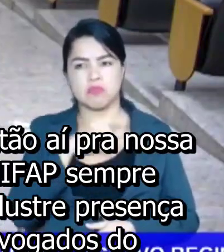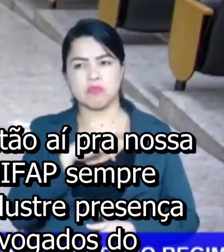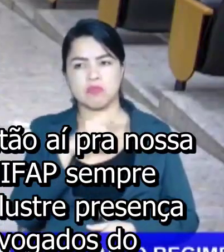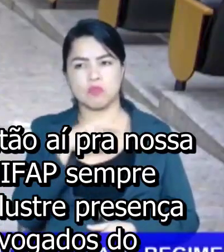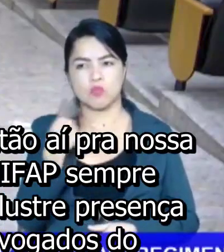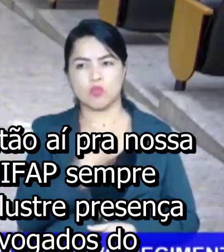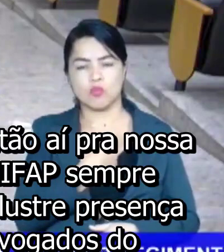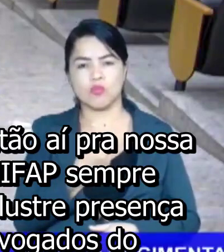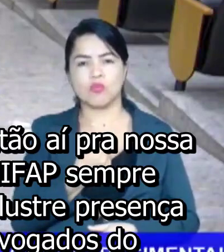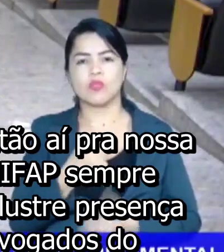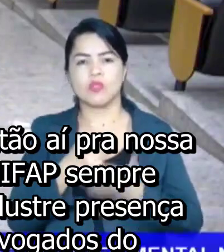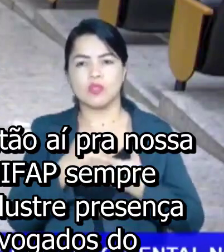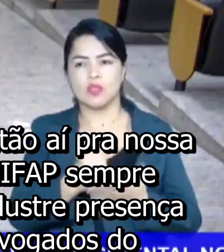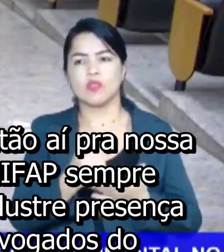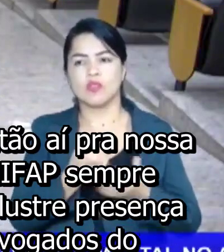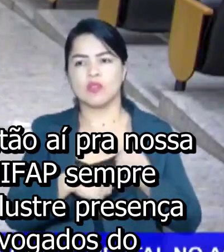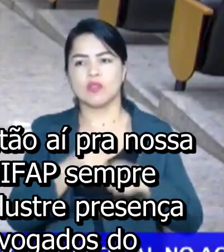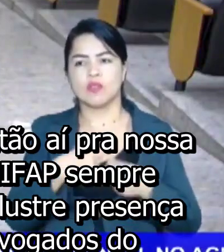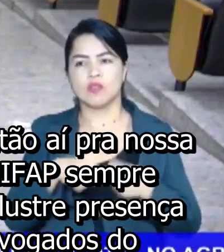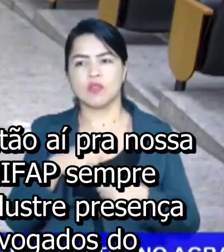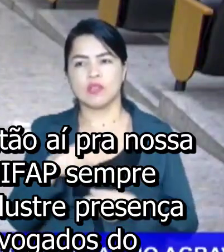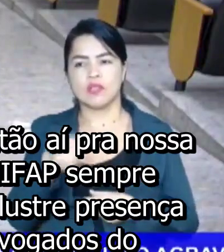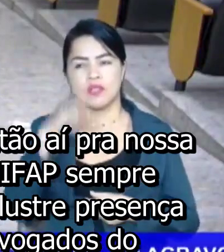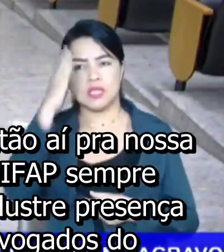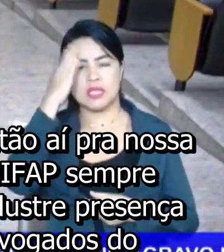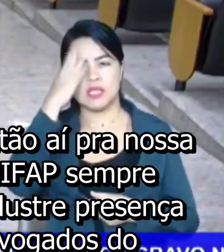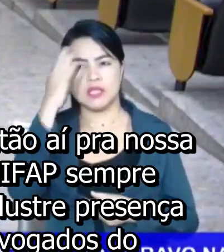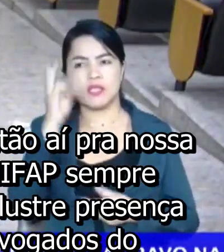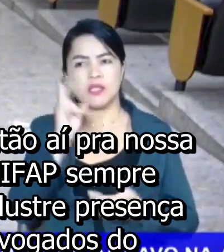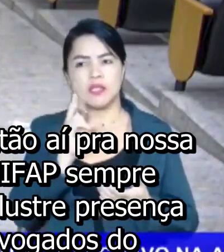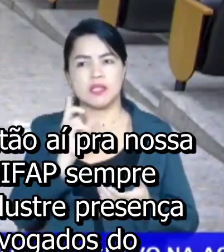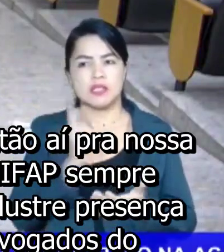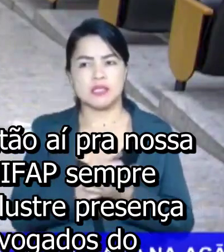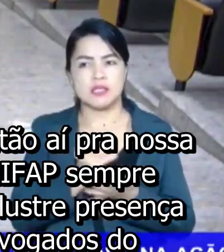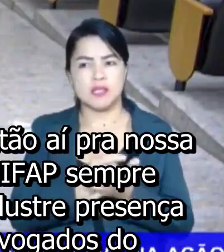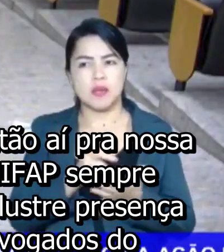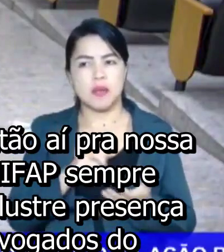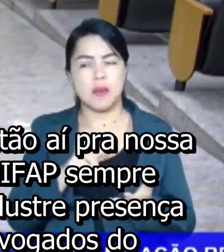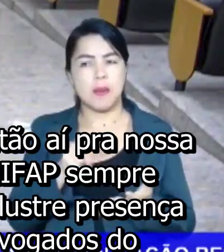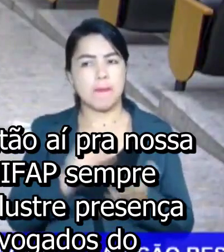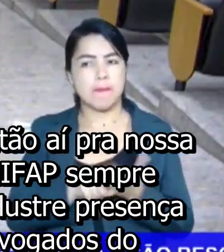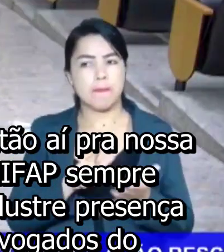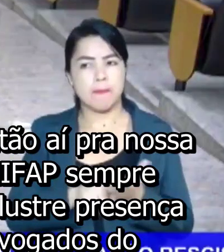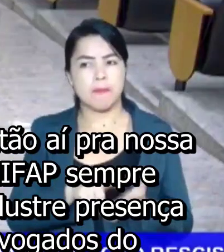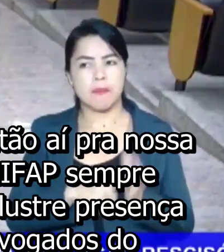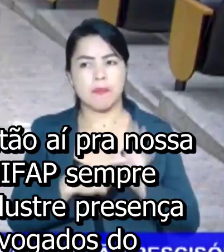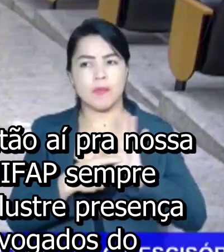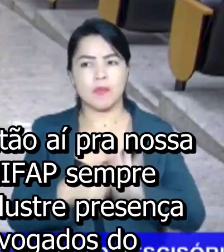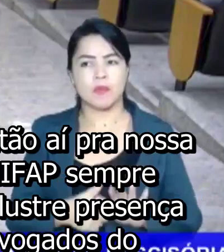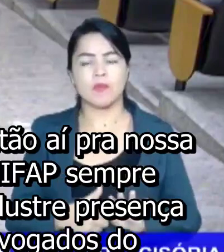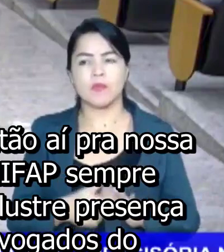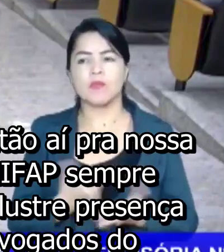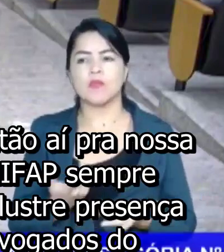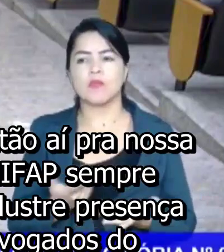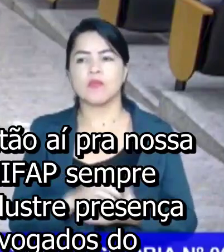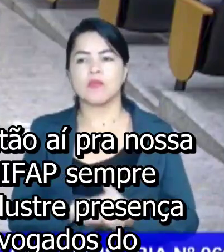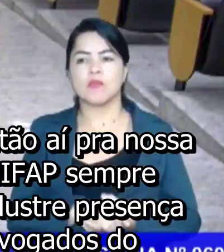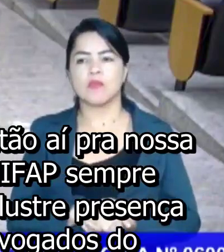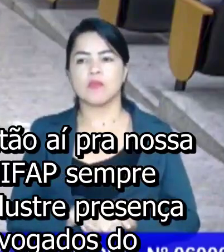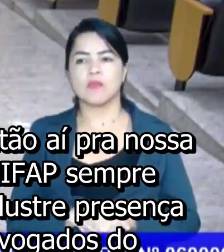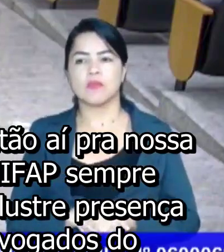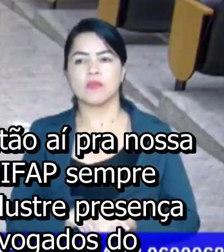nossa assistência, né, dos nossos estudantes da Unifap. Ainda com a visão ampla do plenário, podemos ver a doutora Milene caminhando de volta para o seu